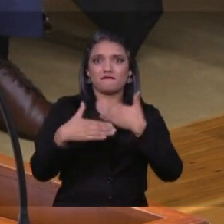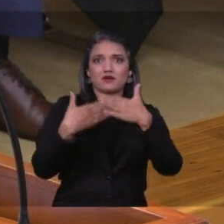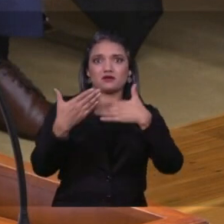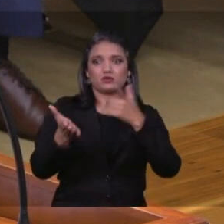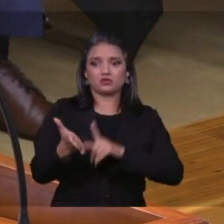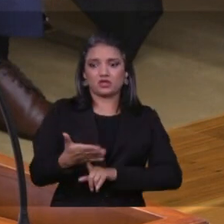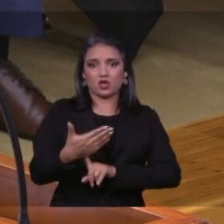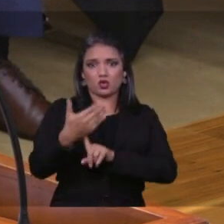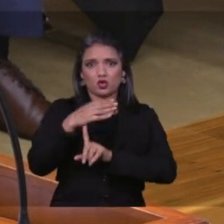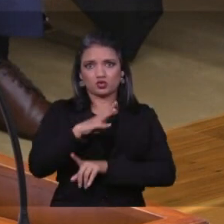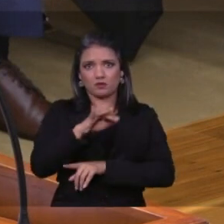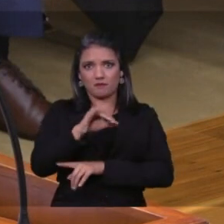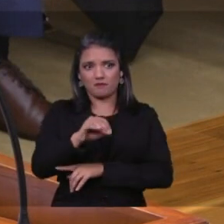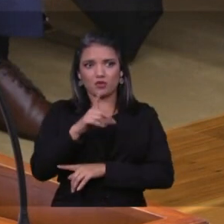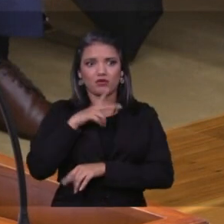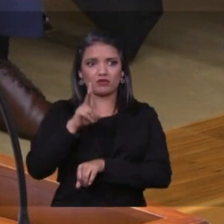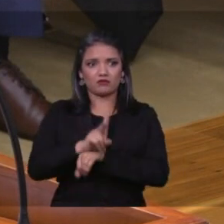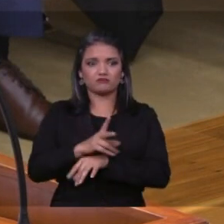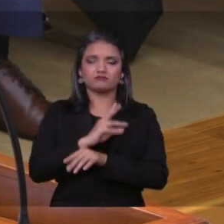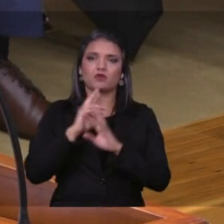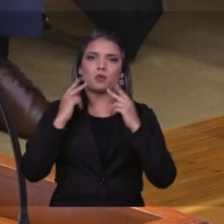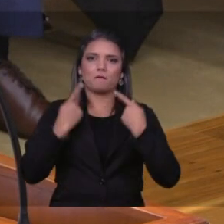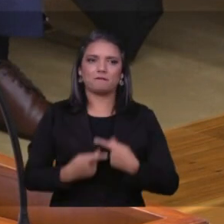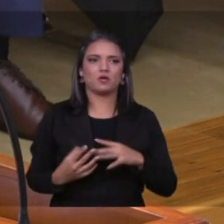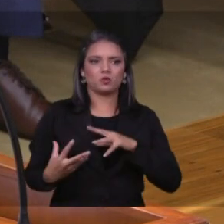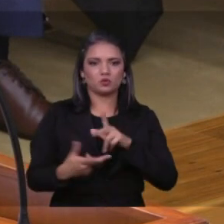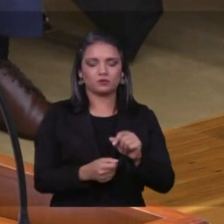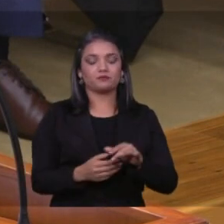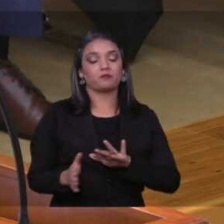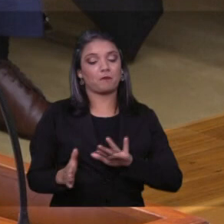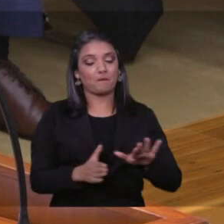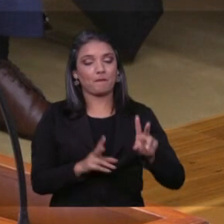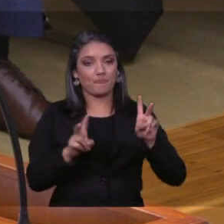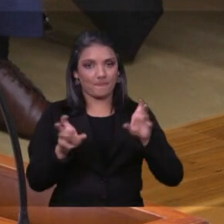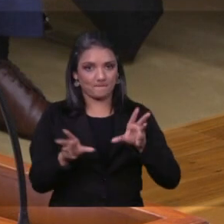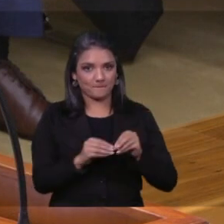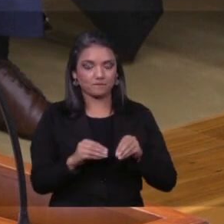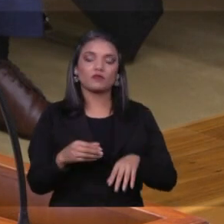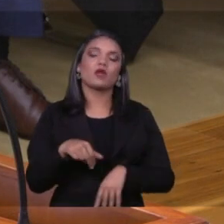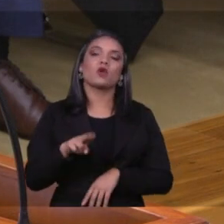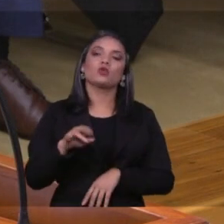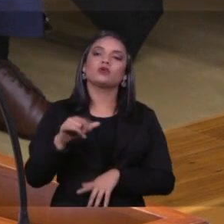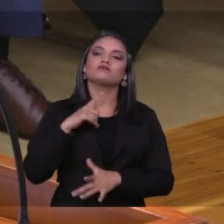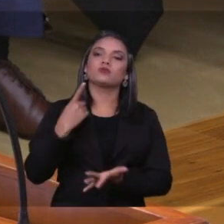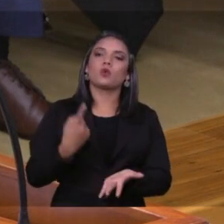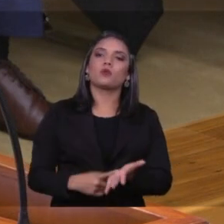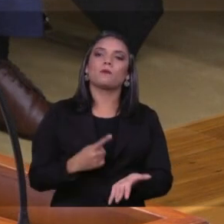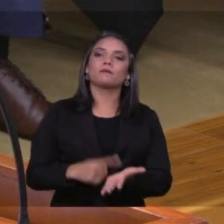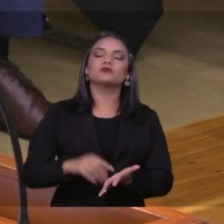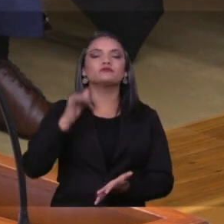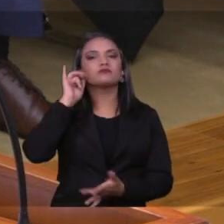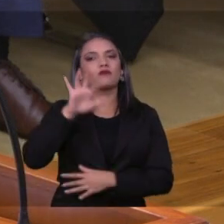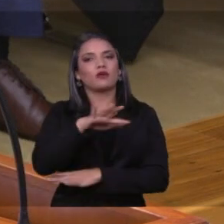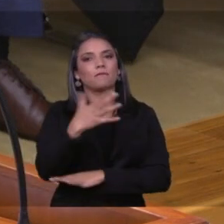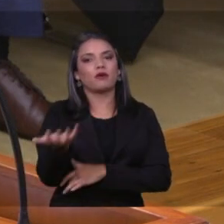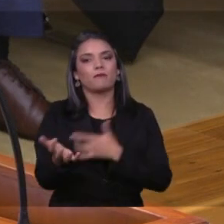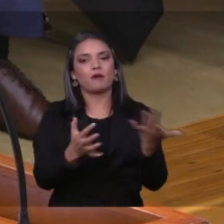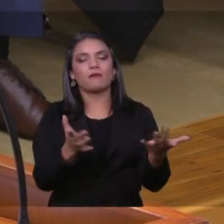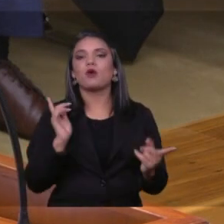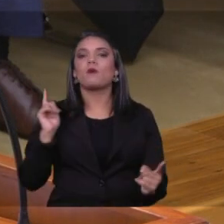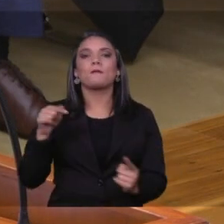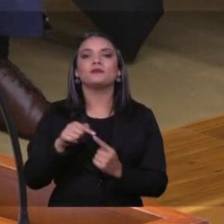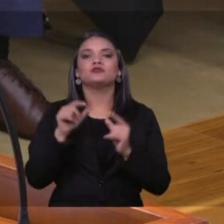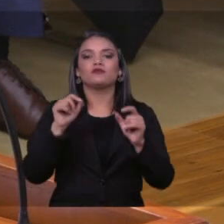humanidade. Fecho aspas. A União, excelências, ao assumir o compromisso com a redução do desmatamento, objetiva, simultaneamente, promover